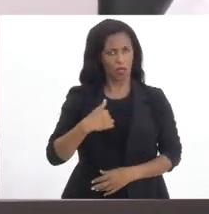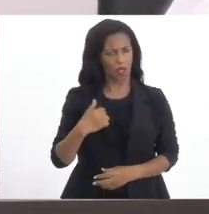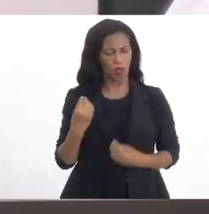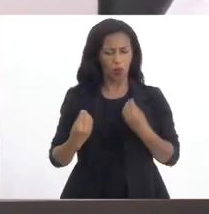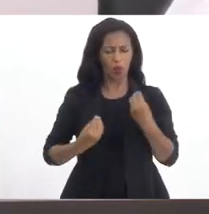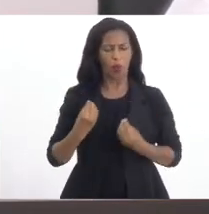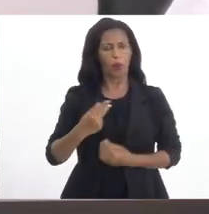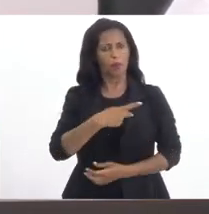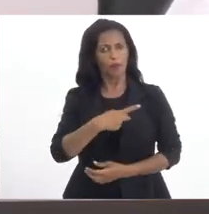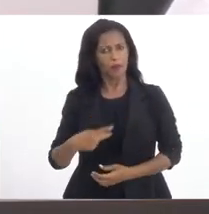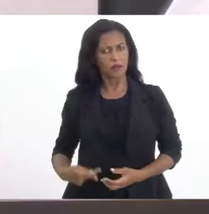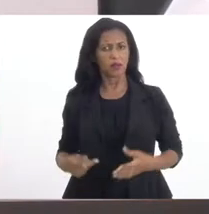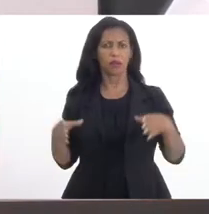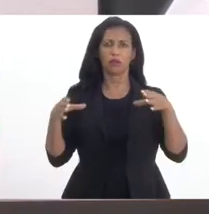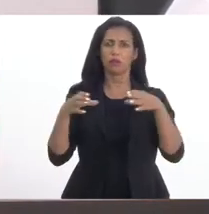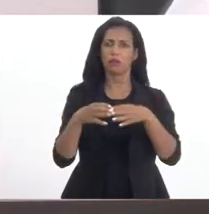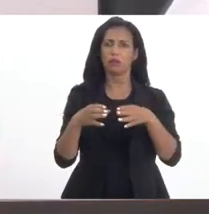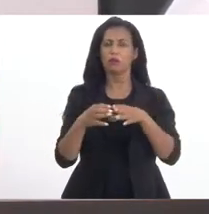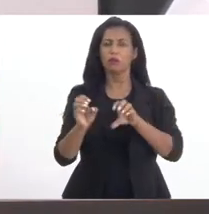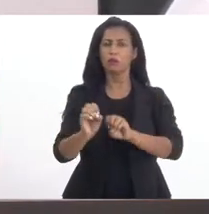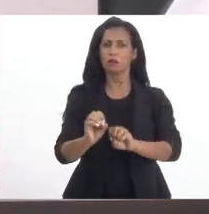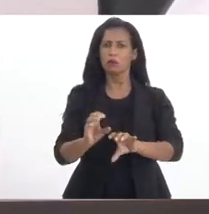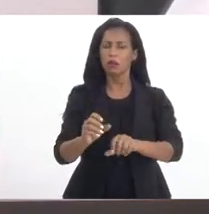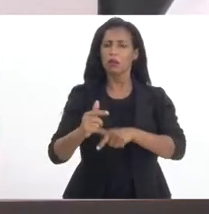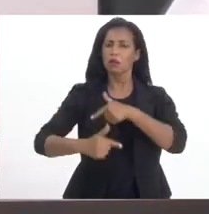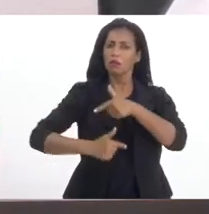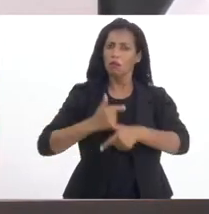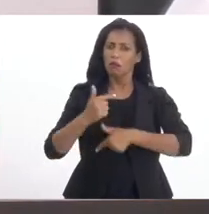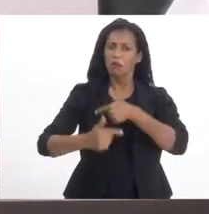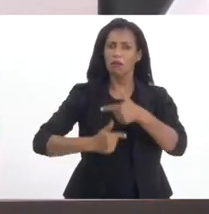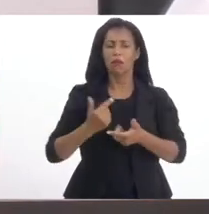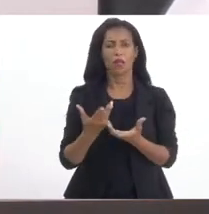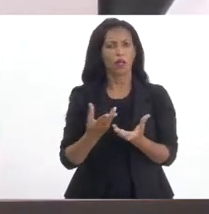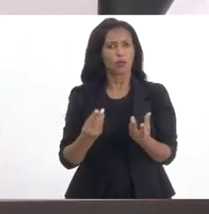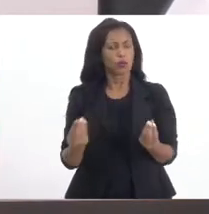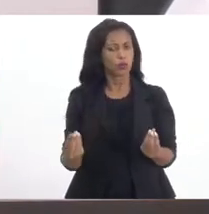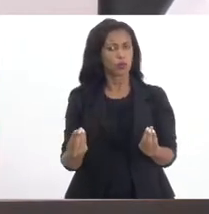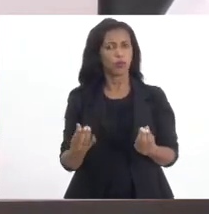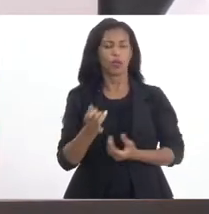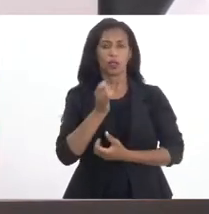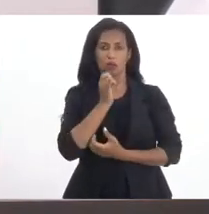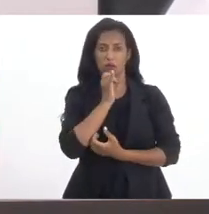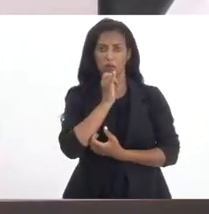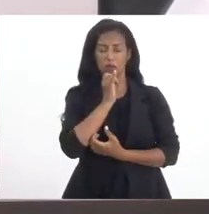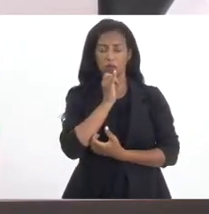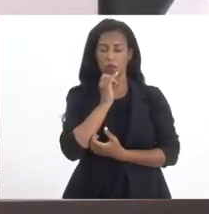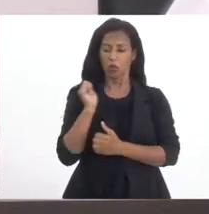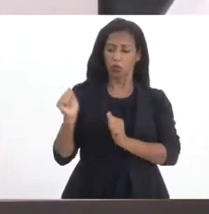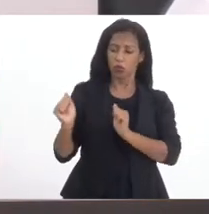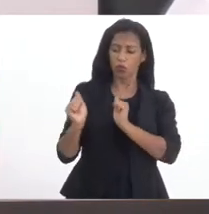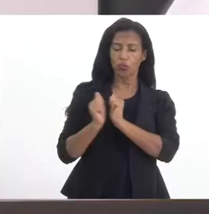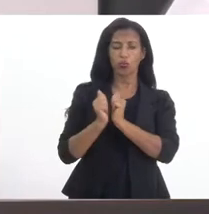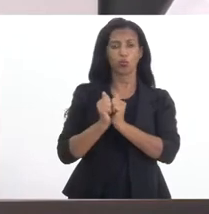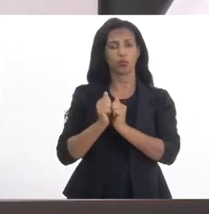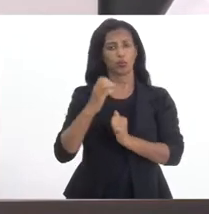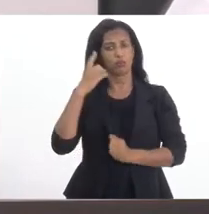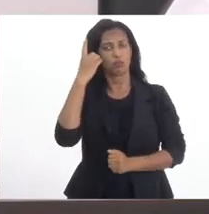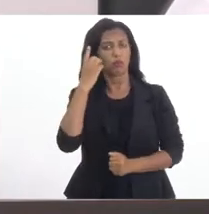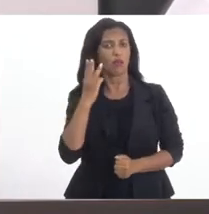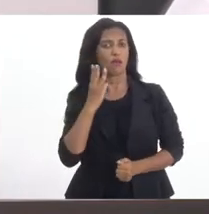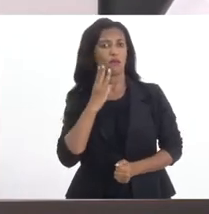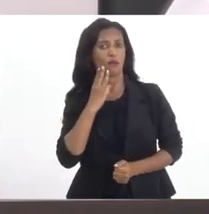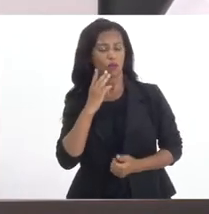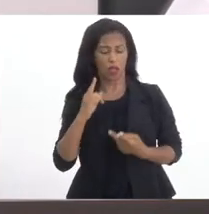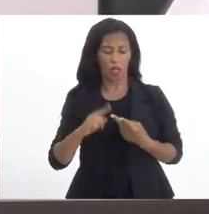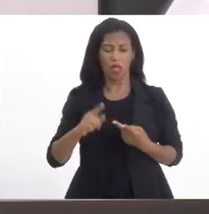como presidente da Comissão de Educação, tenho atuado muito por isso. A gente, por exemplo, junto com o deputado Valdec, junto com a deputada